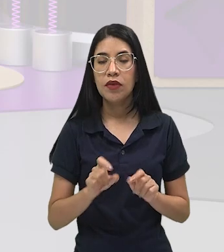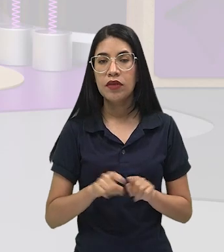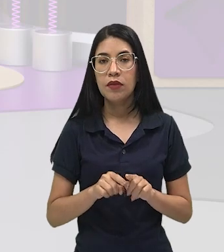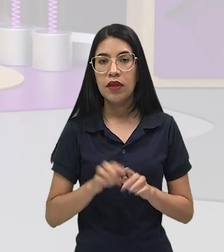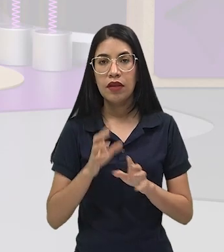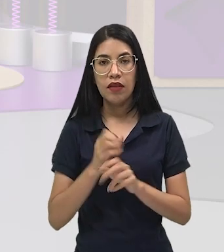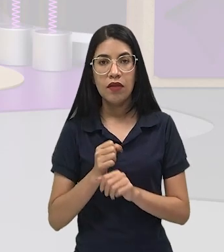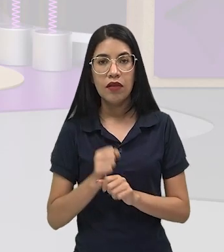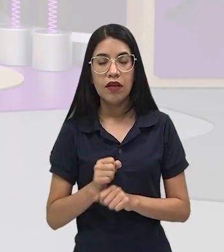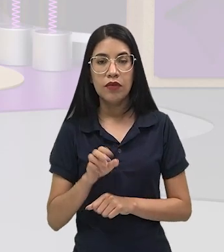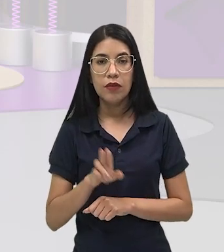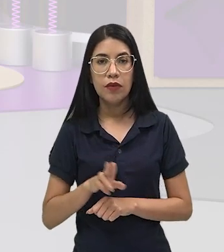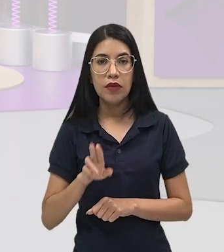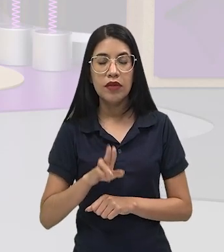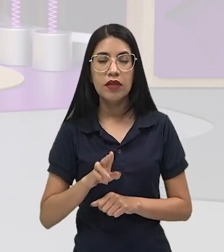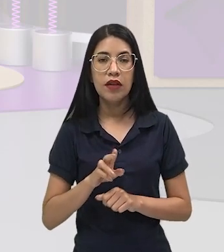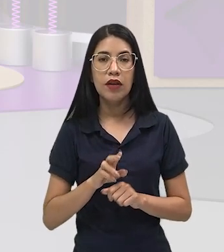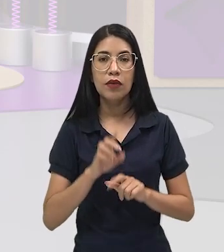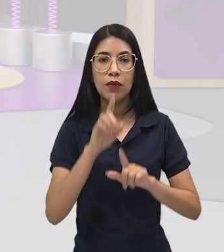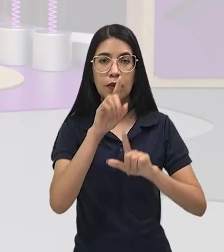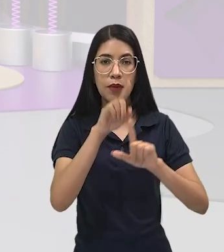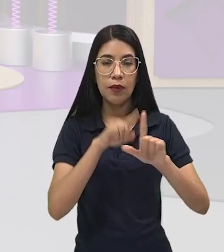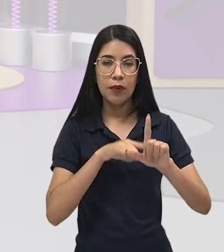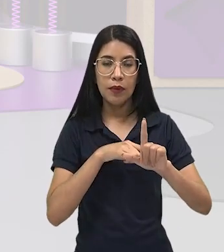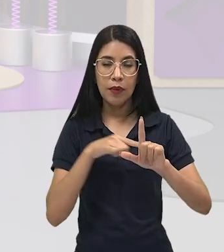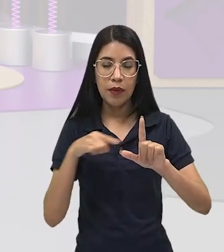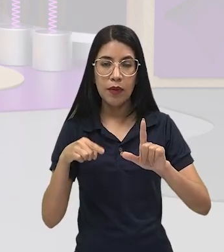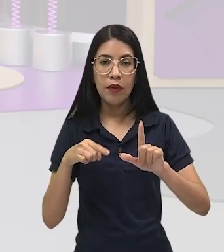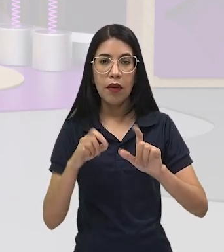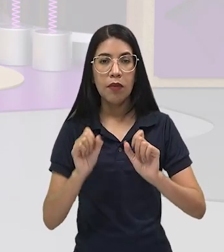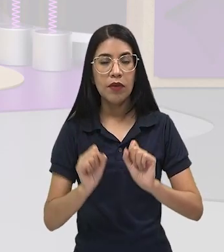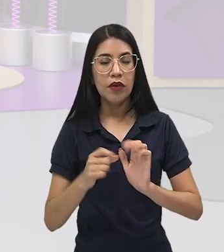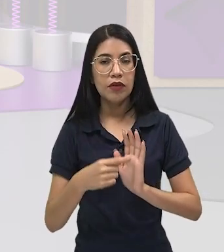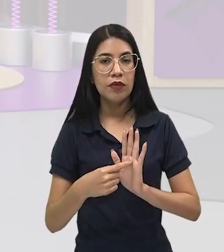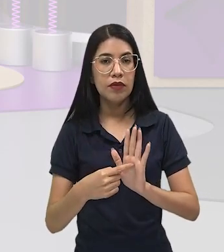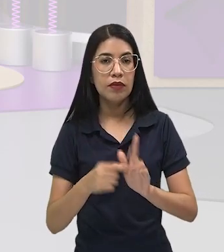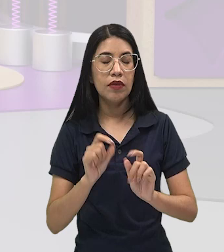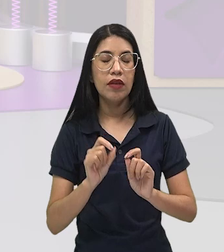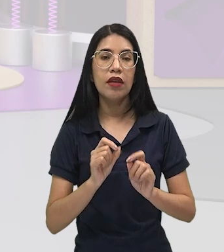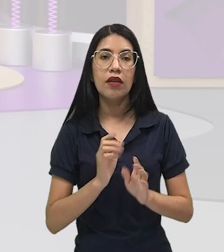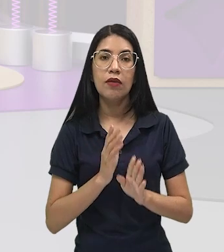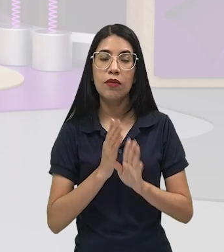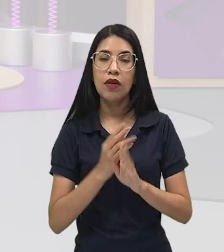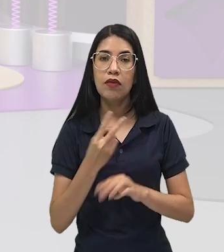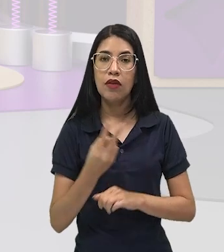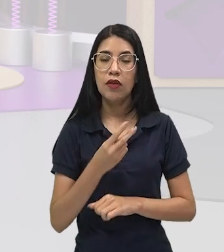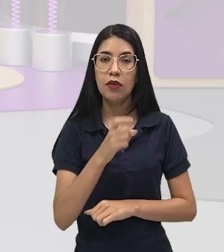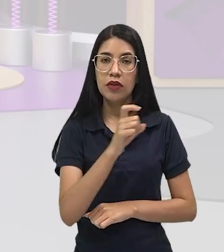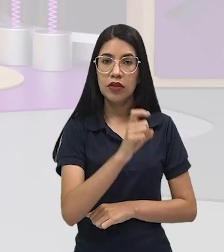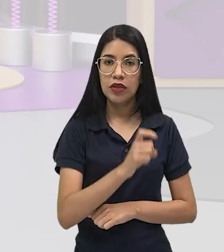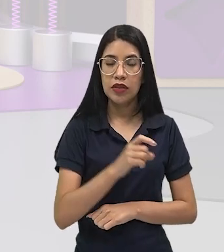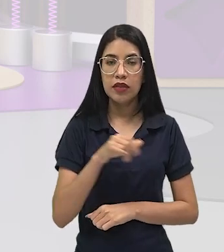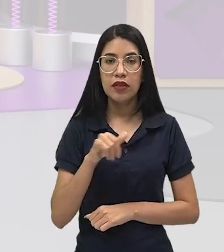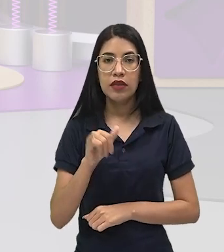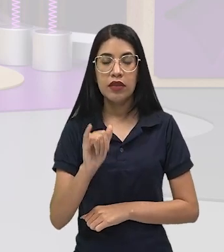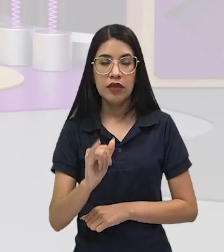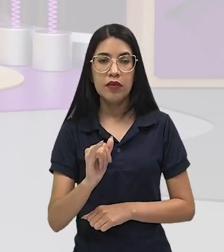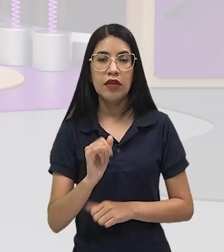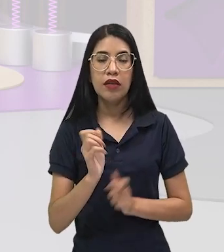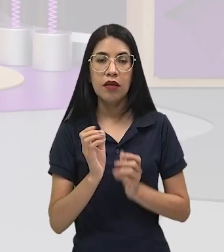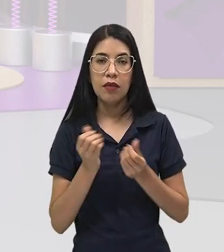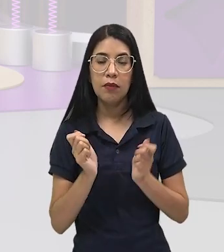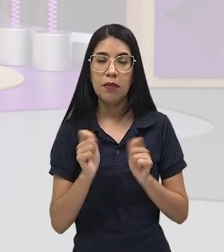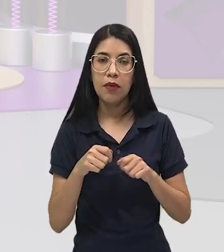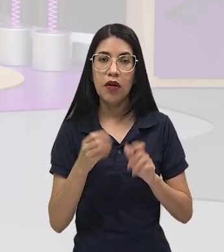resolvido através do plano cartesiano. Você pode mostrar, né? Nós encontramos os valores tanto de x quanto de y.